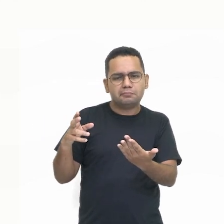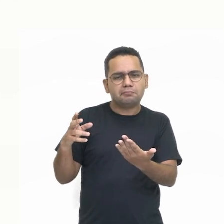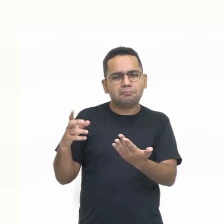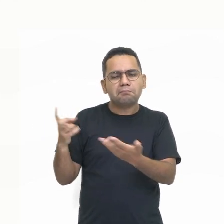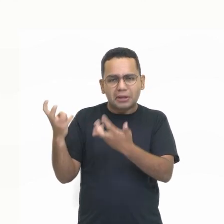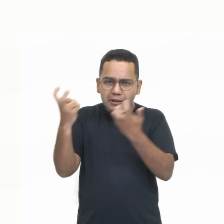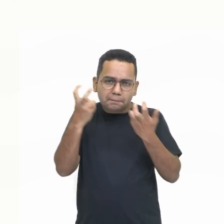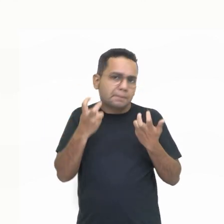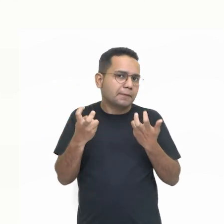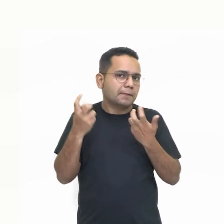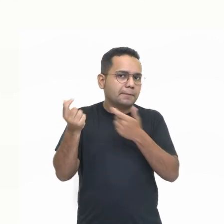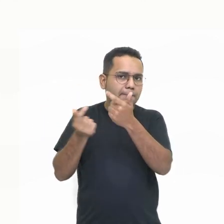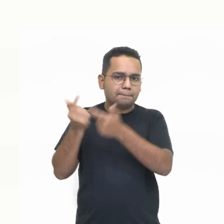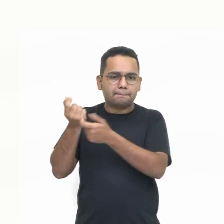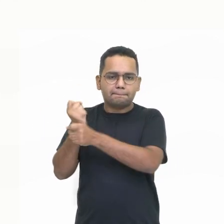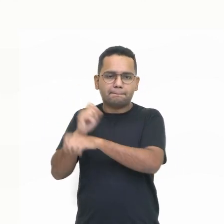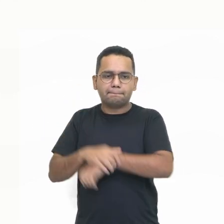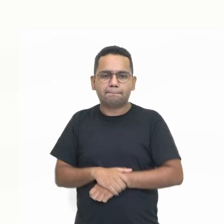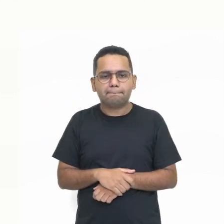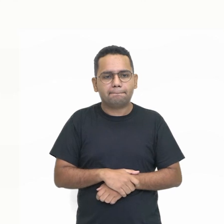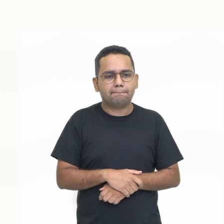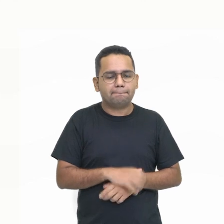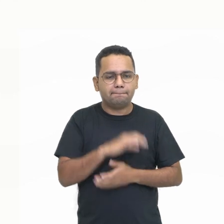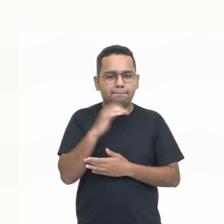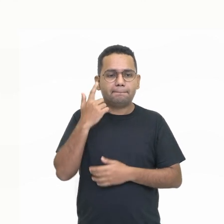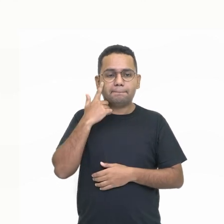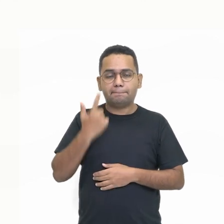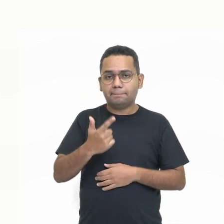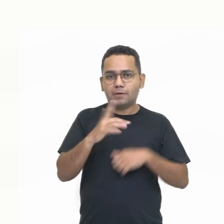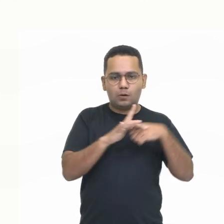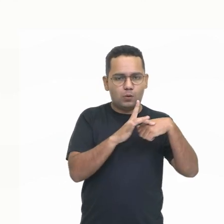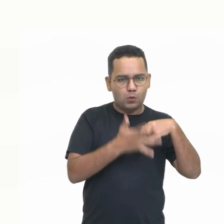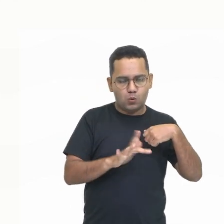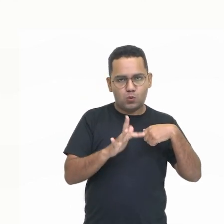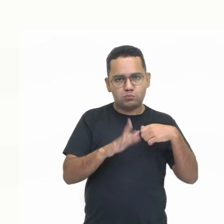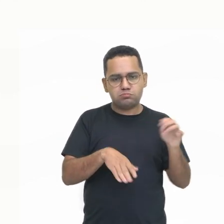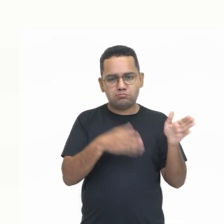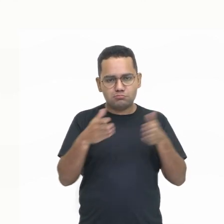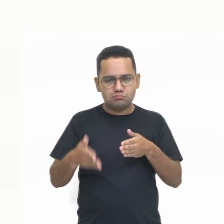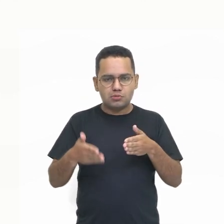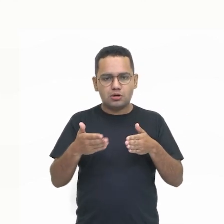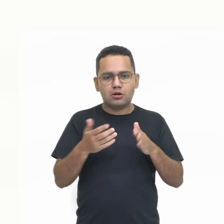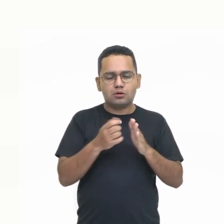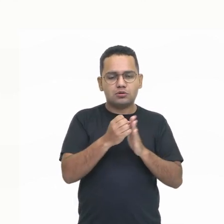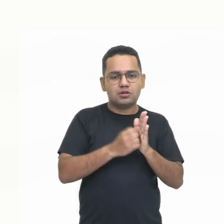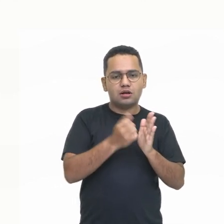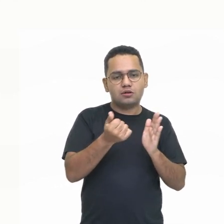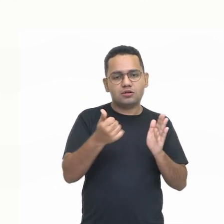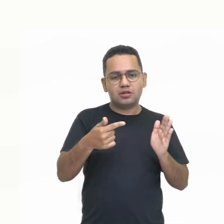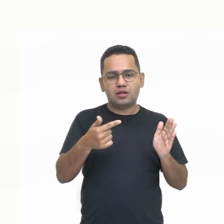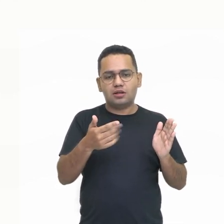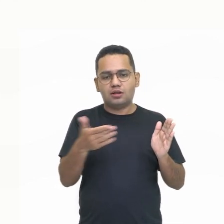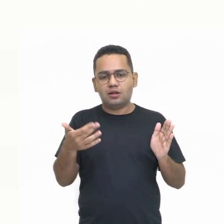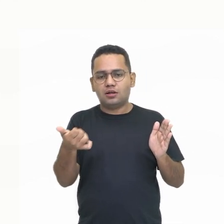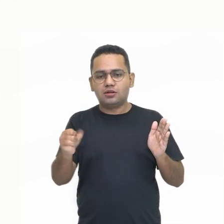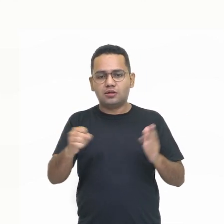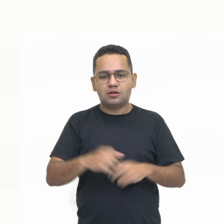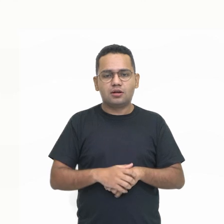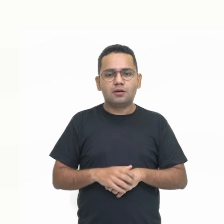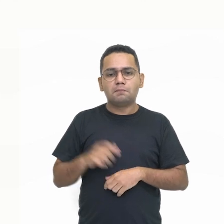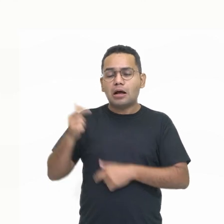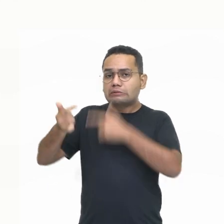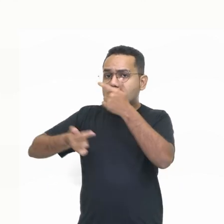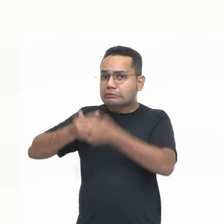A exploração do ouro, ela vai ser também em cima do trabalho escravo dos